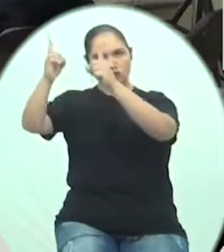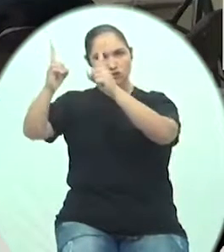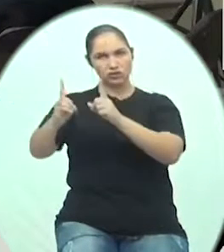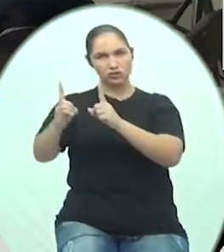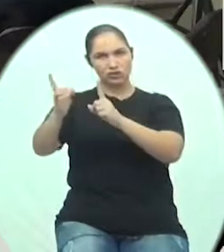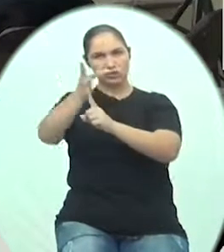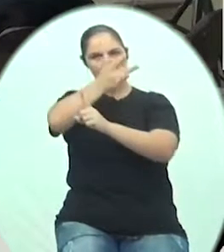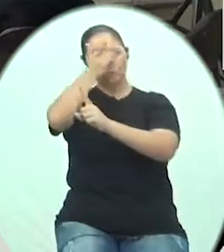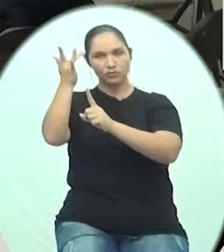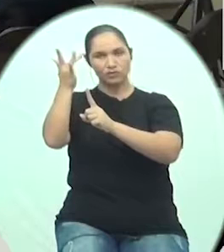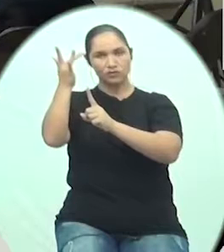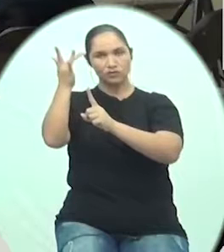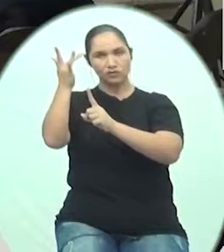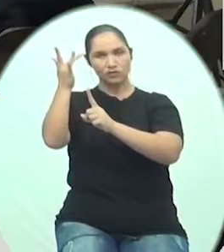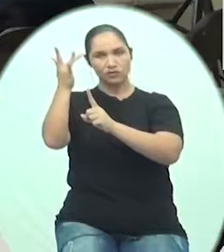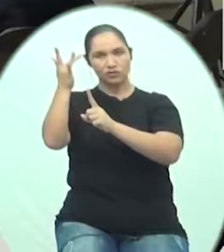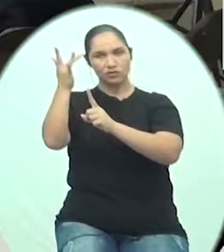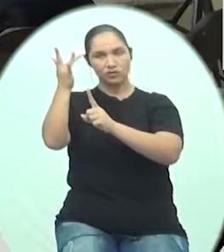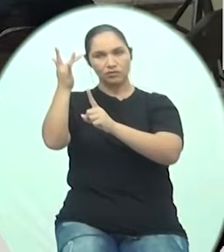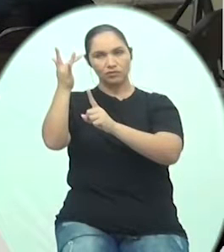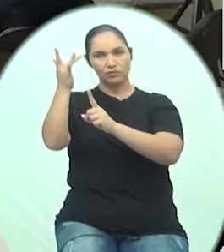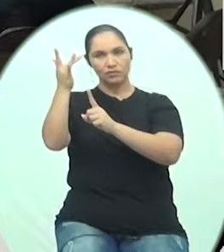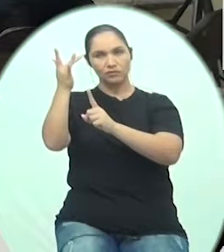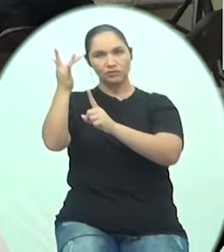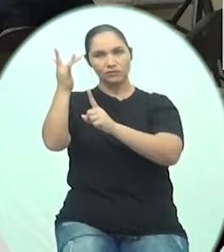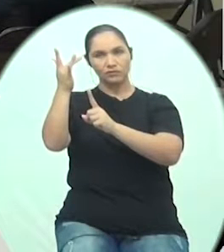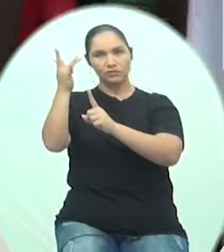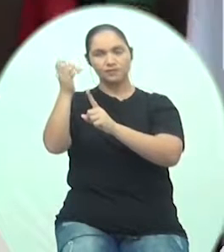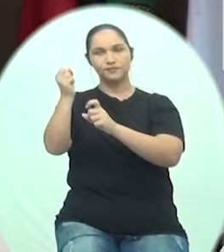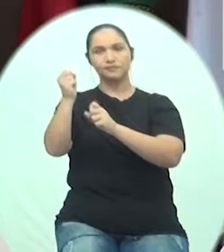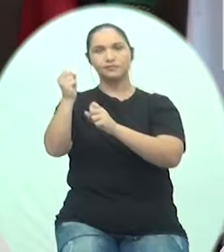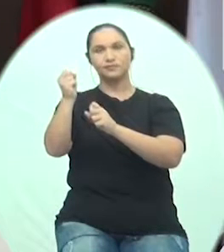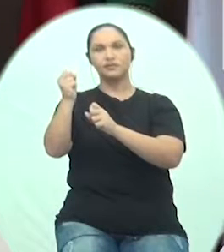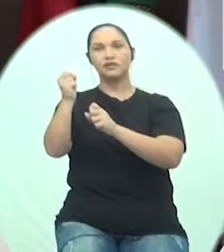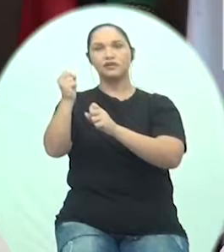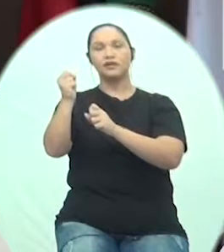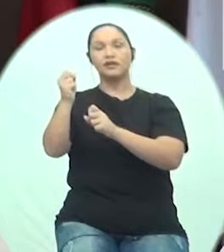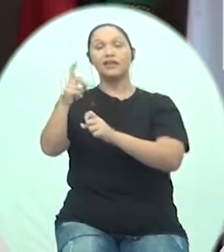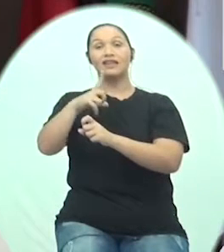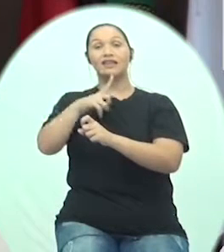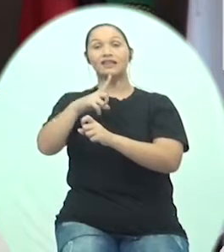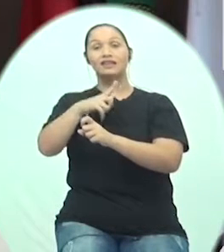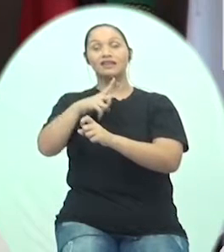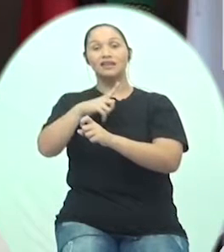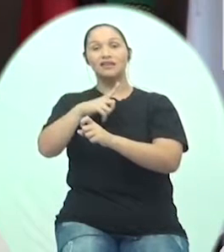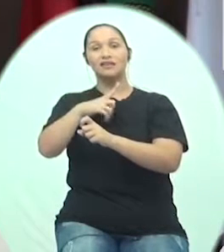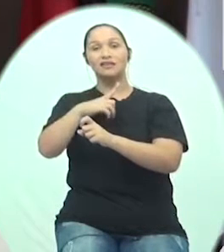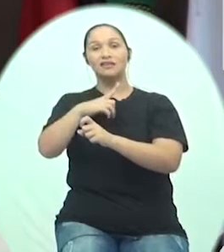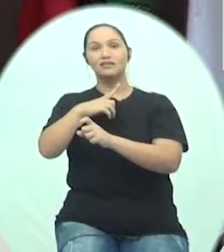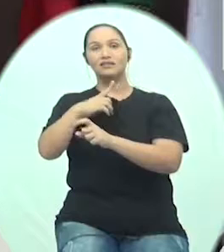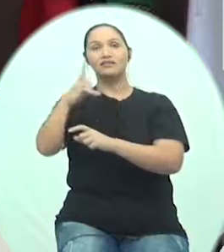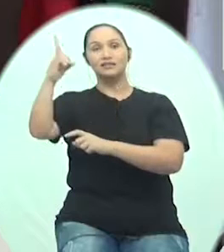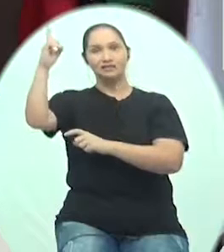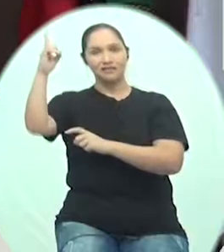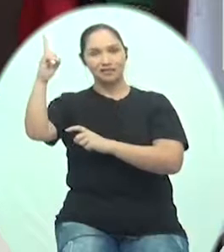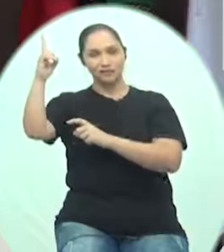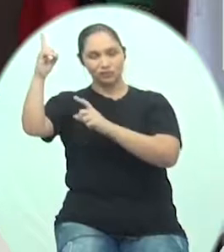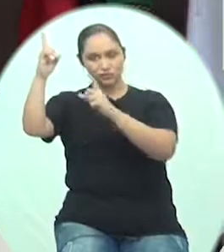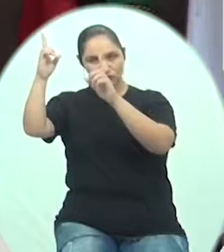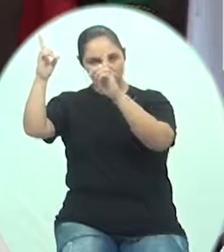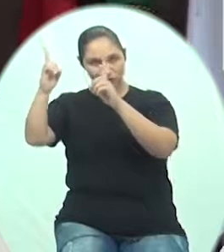deficiência então não tenho dúvida que fará um ótimo trabalho frente a essa essa